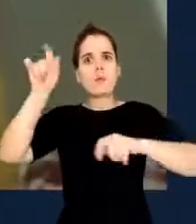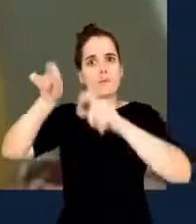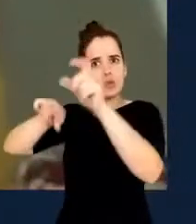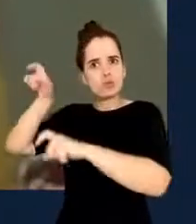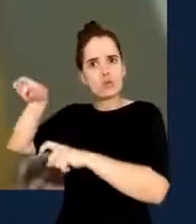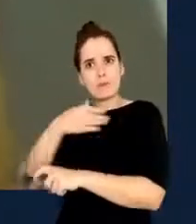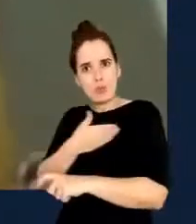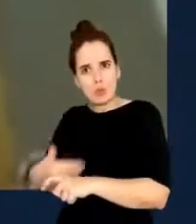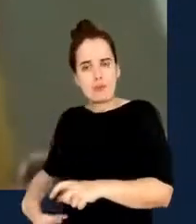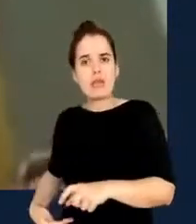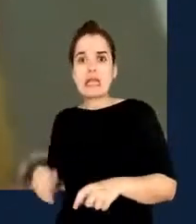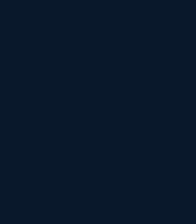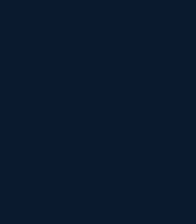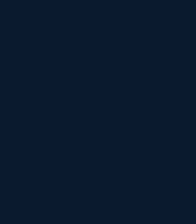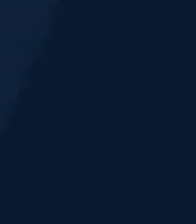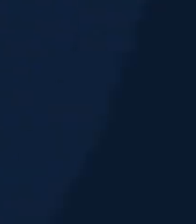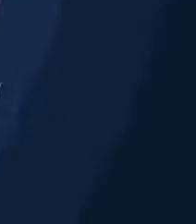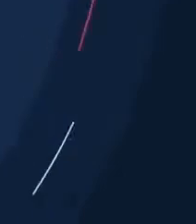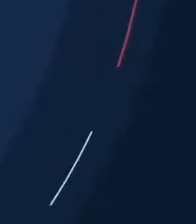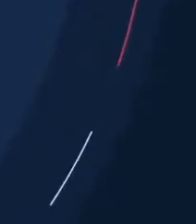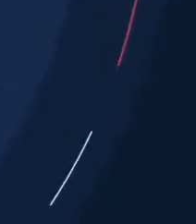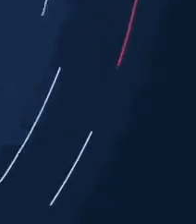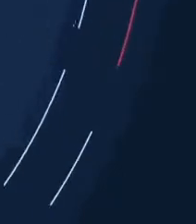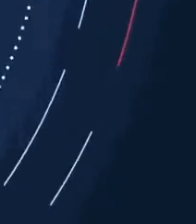quando sejam de interesse público